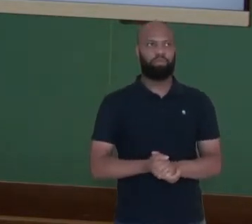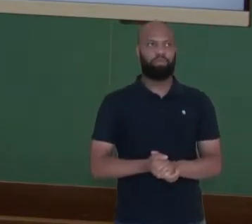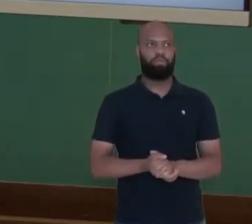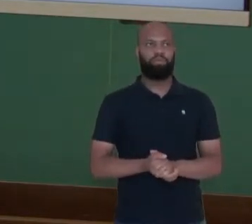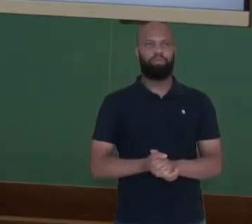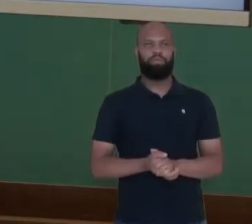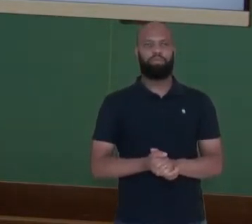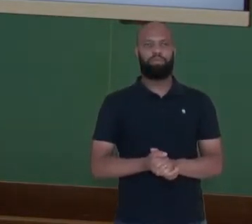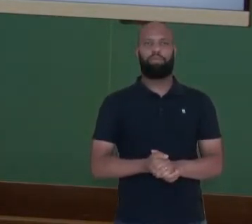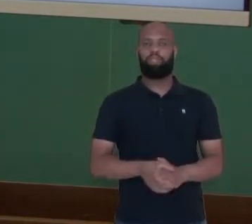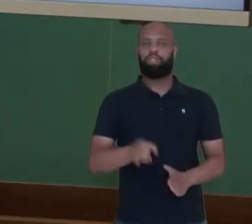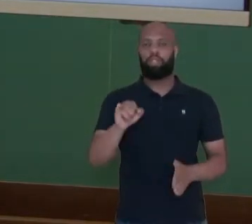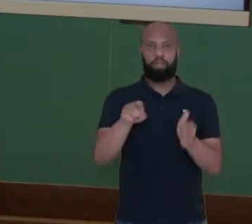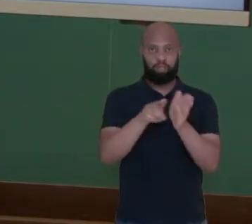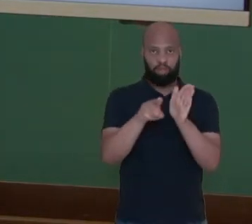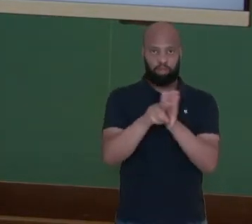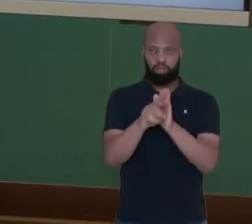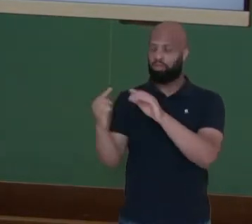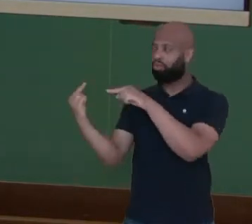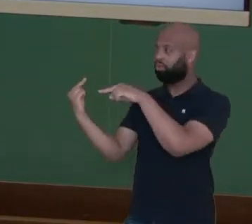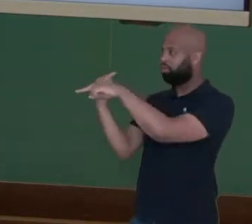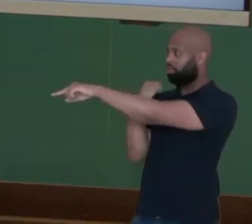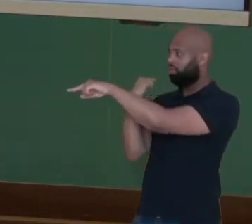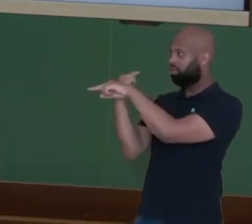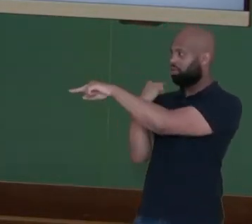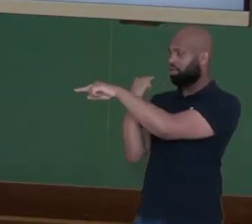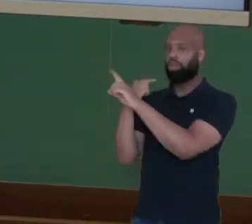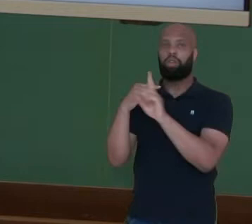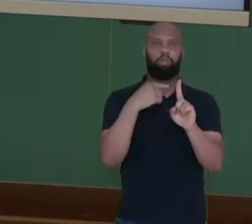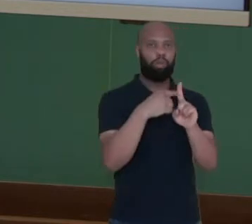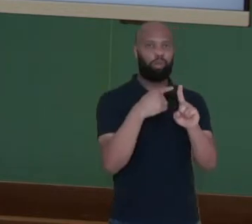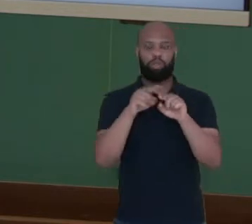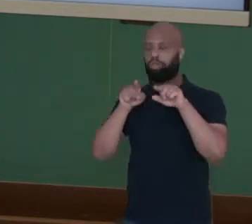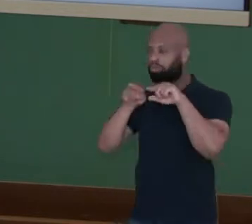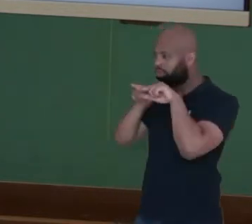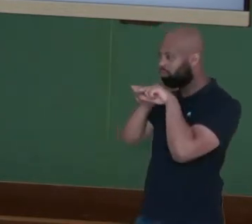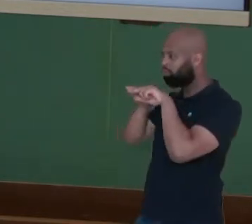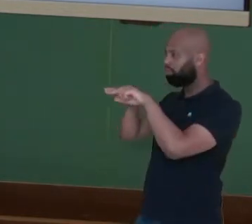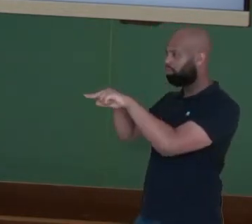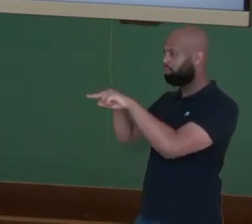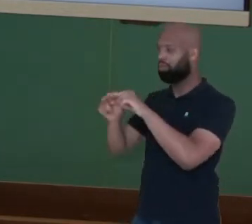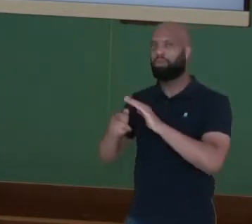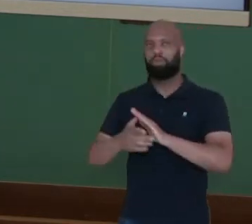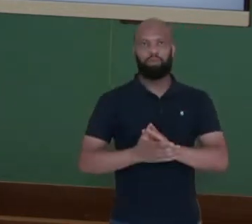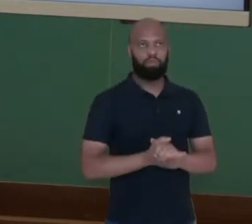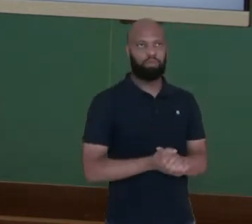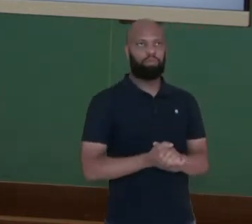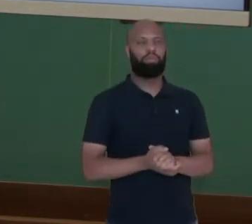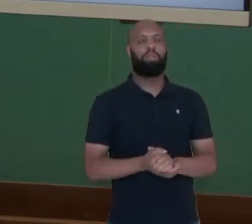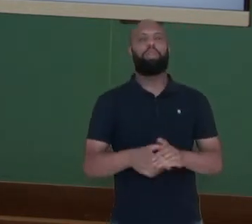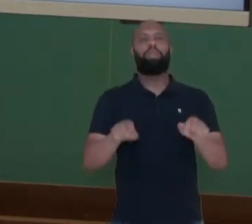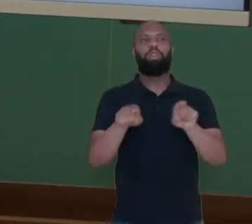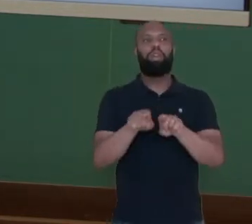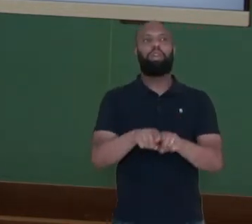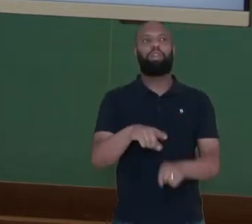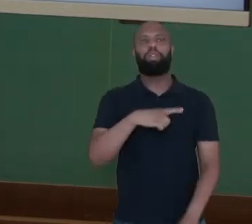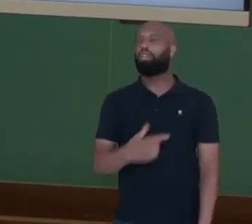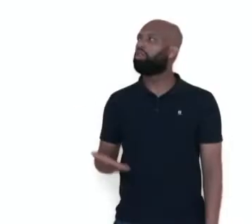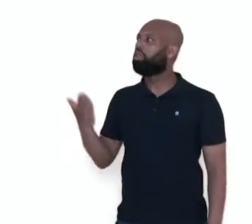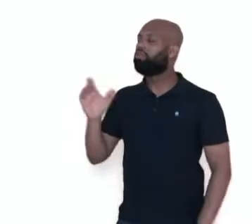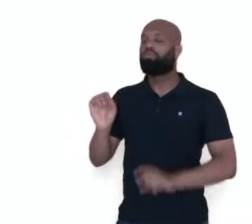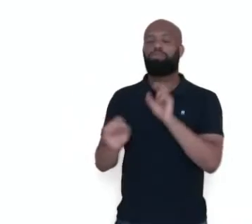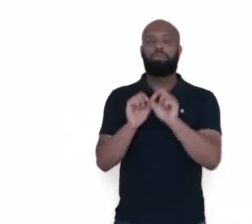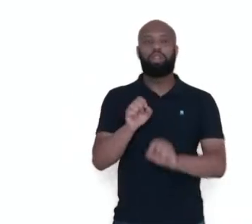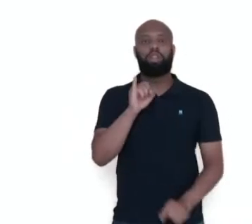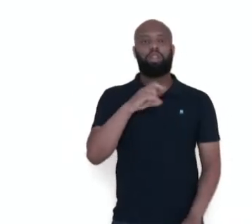Então, negativo, positivo, ok? Também nós temos aqui a questão quando a força